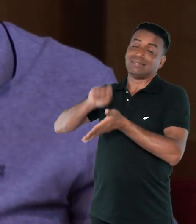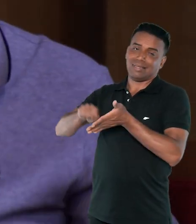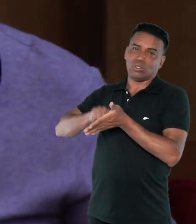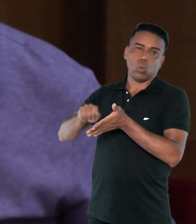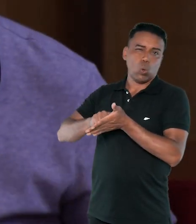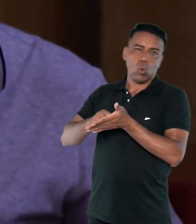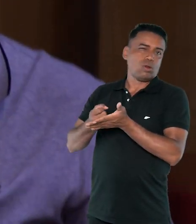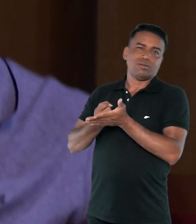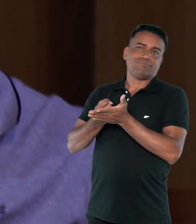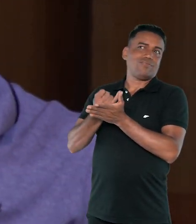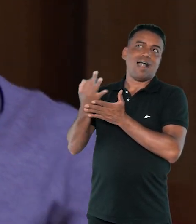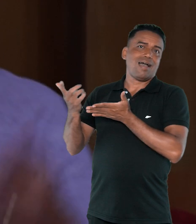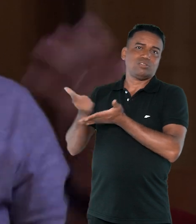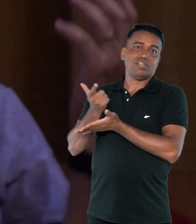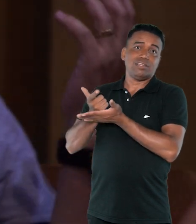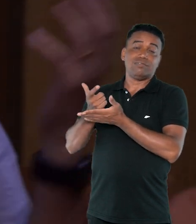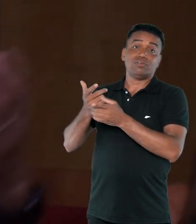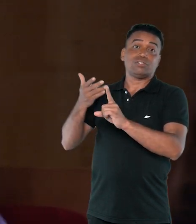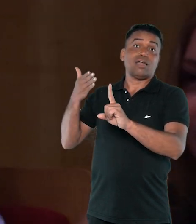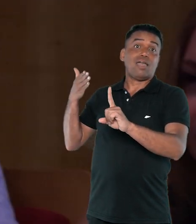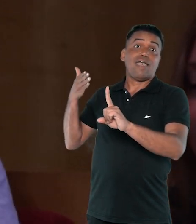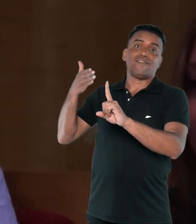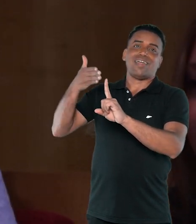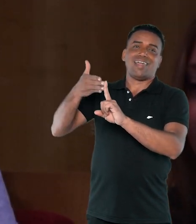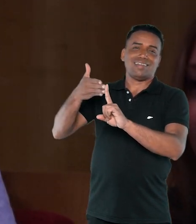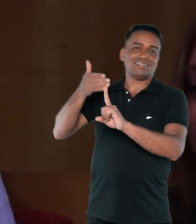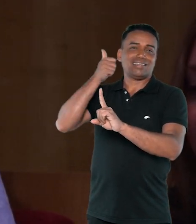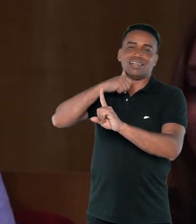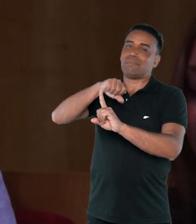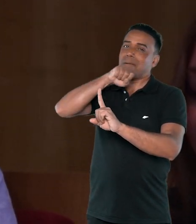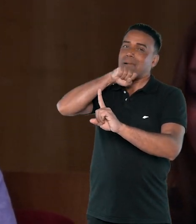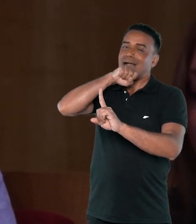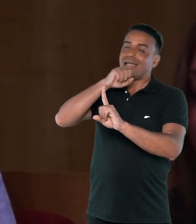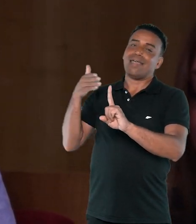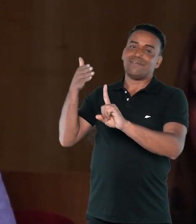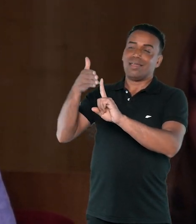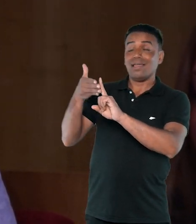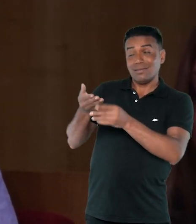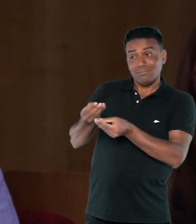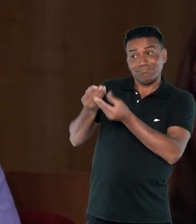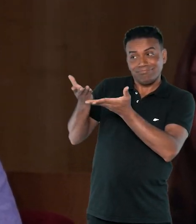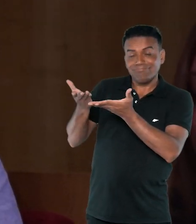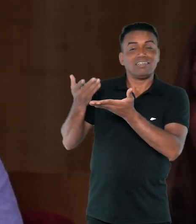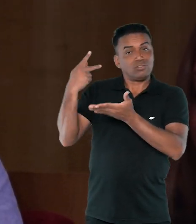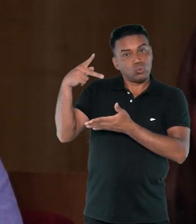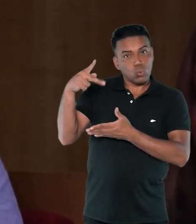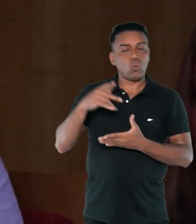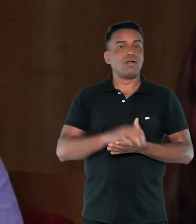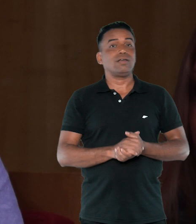de vestibular, e toda vez que eu vejo, eu lembro como é importante, né, os escritores que influenciam a vida da